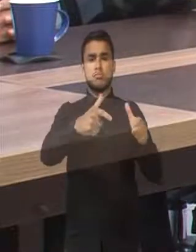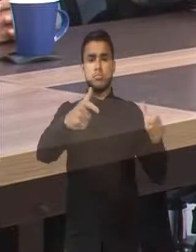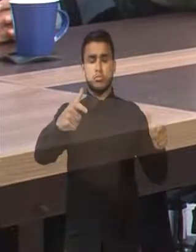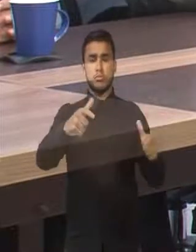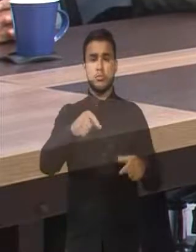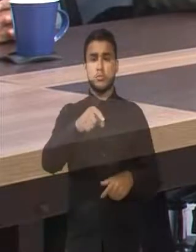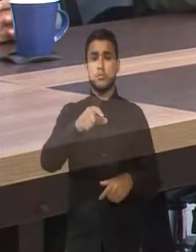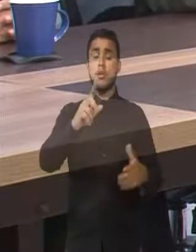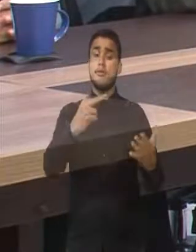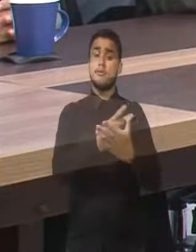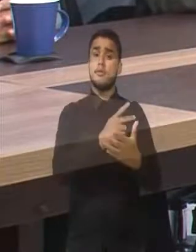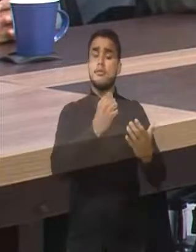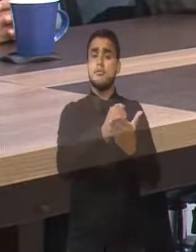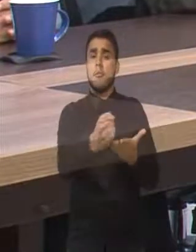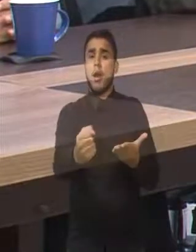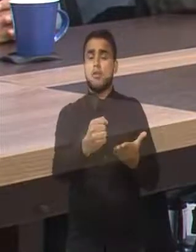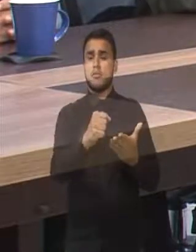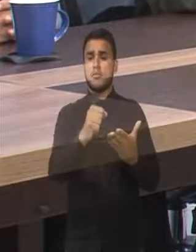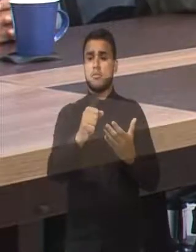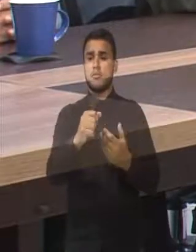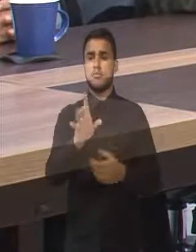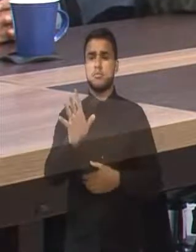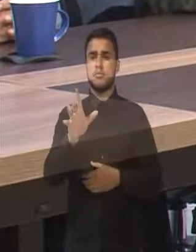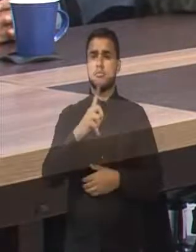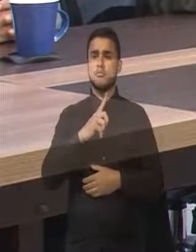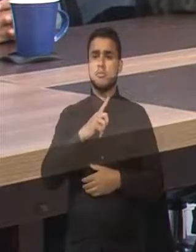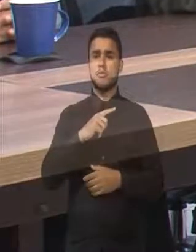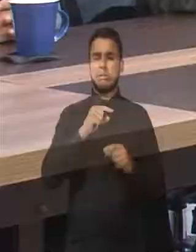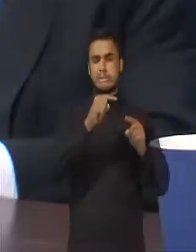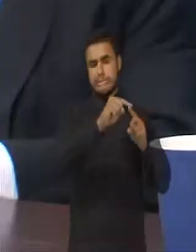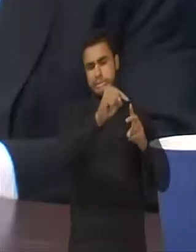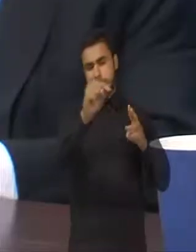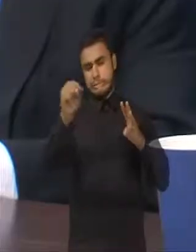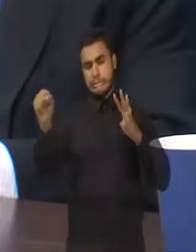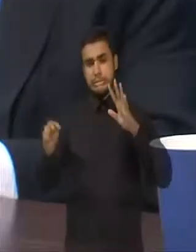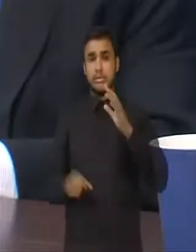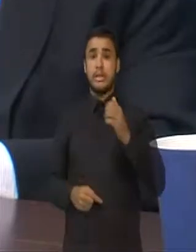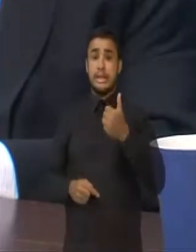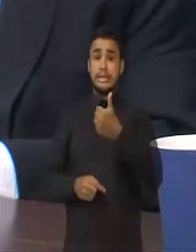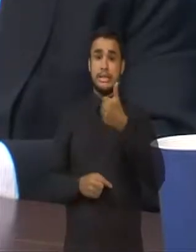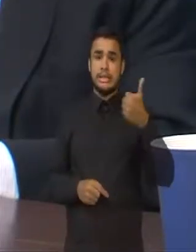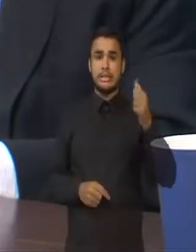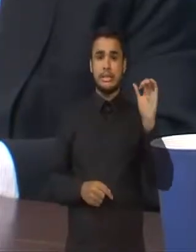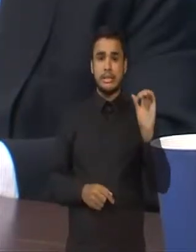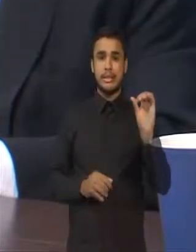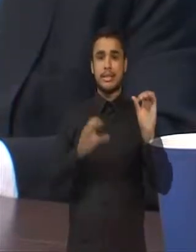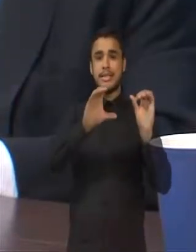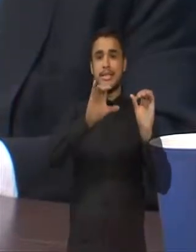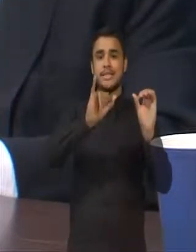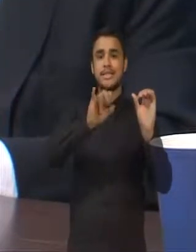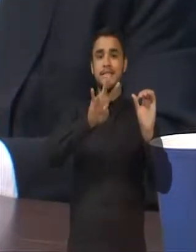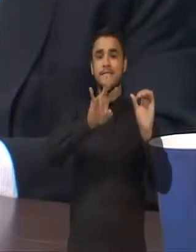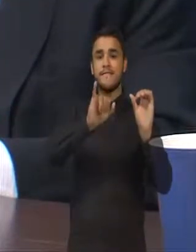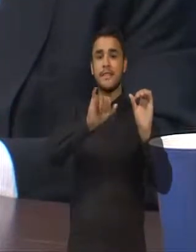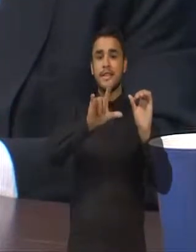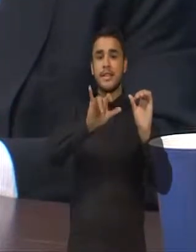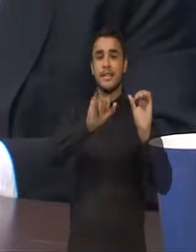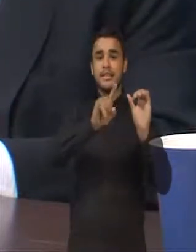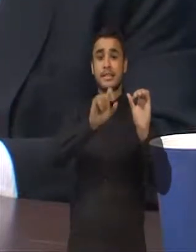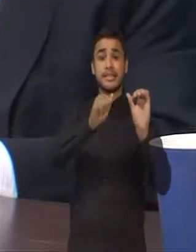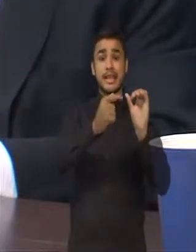fenecem e morrem. Ele estudou 116 civilizações. E Aristóteles dizia